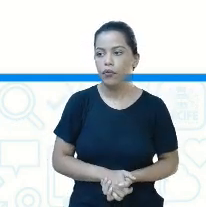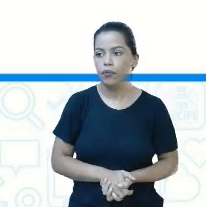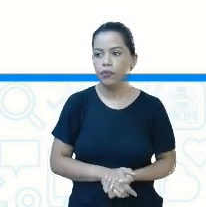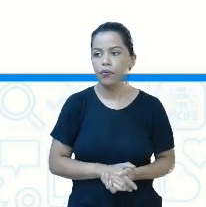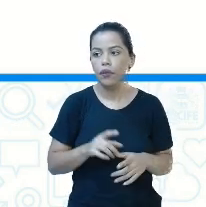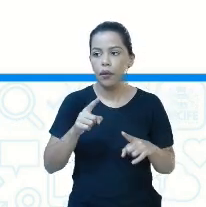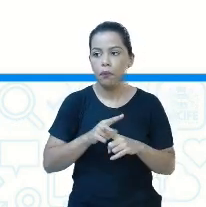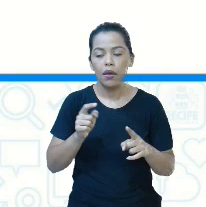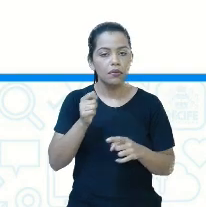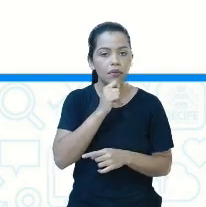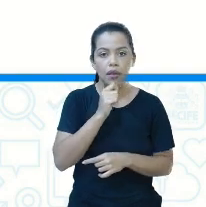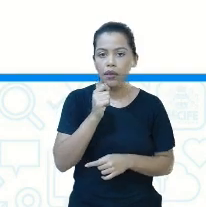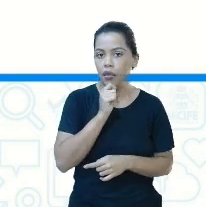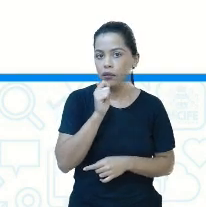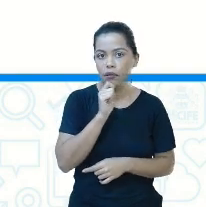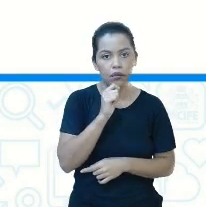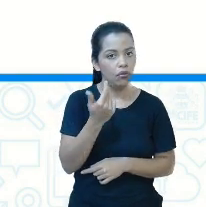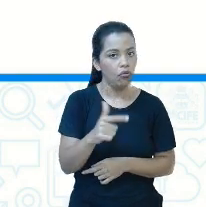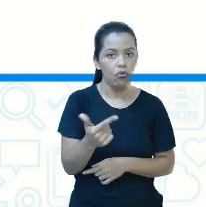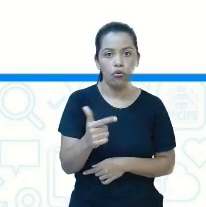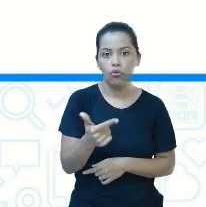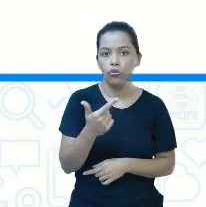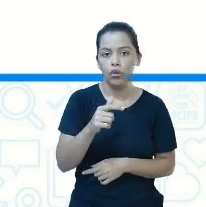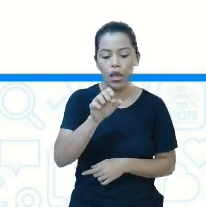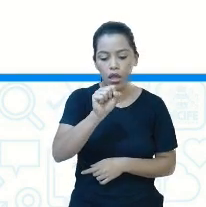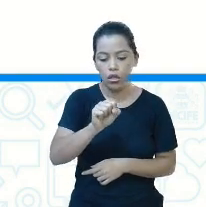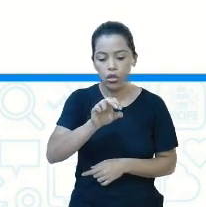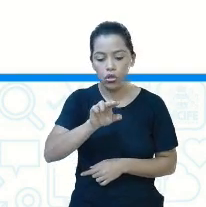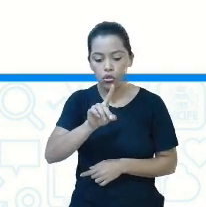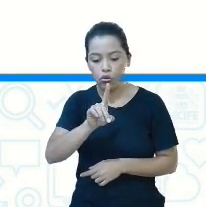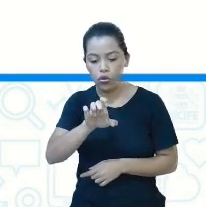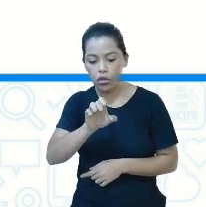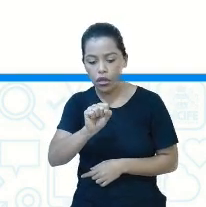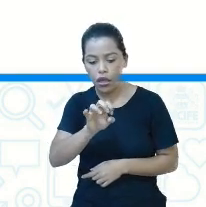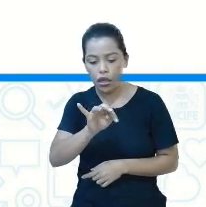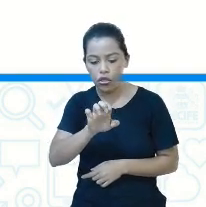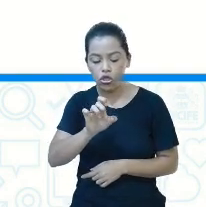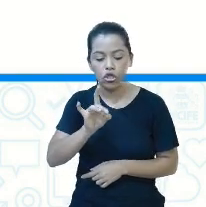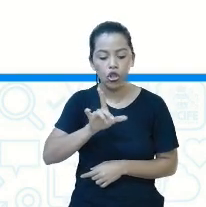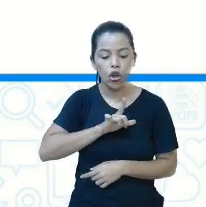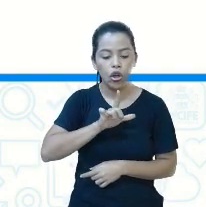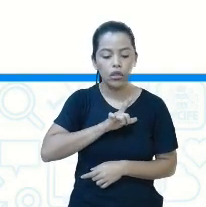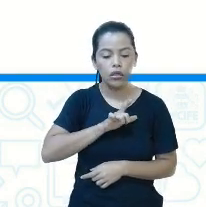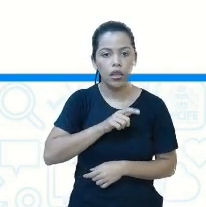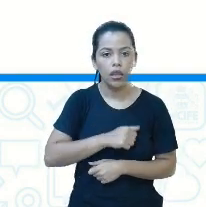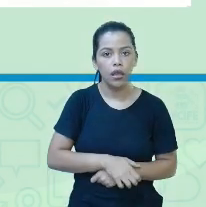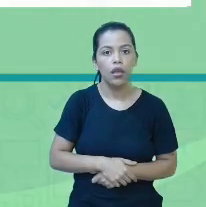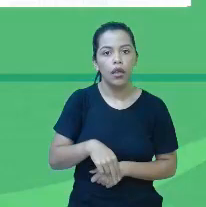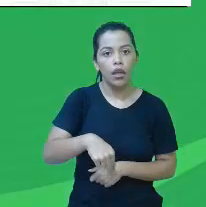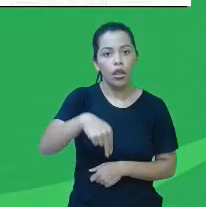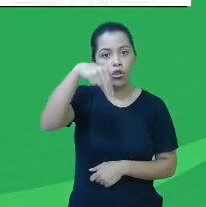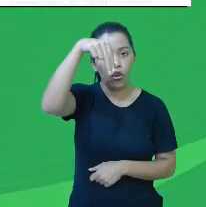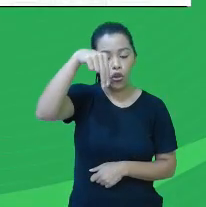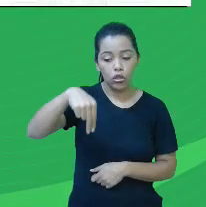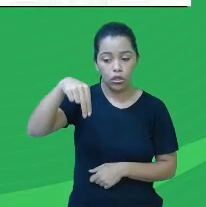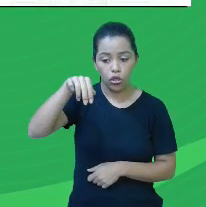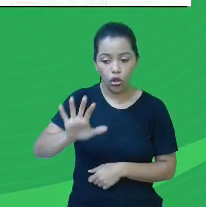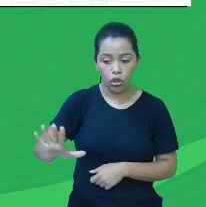que aí não tem ainda a região sudeste, tá vendo aí? Só tem a região leste, aí são norte,